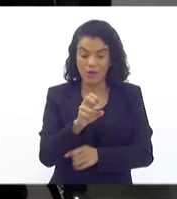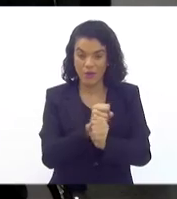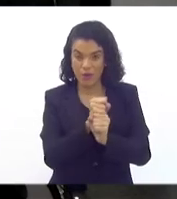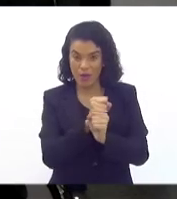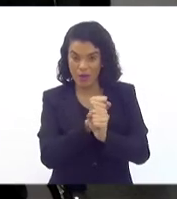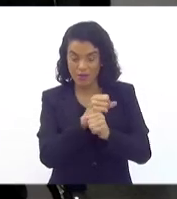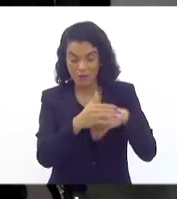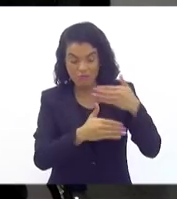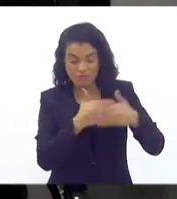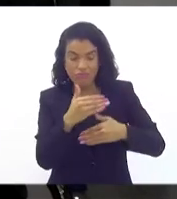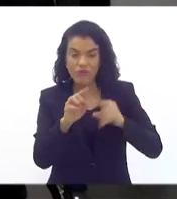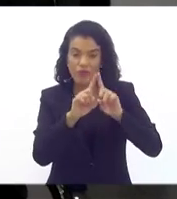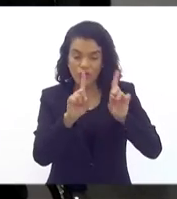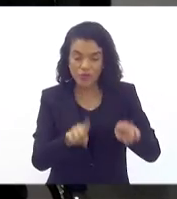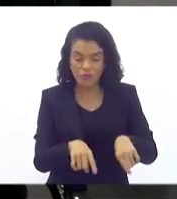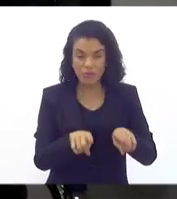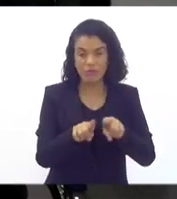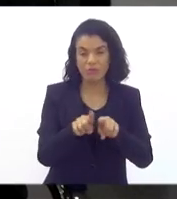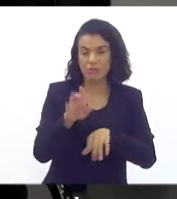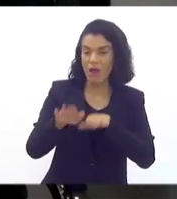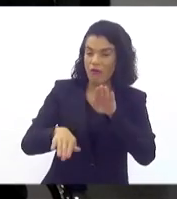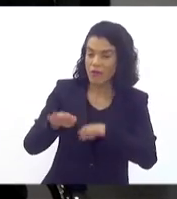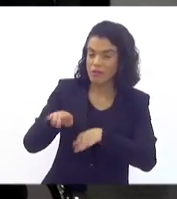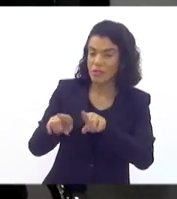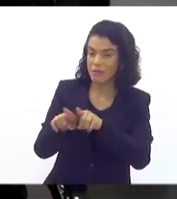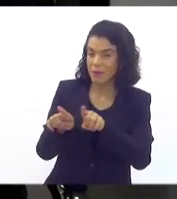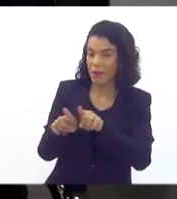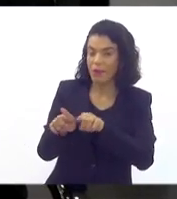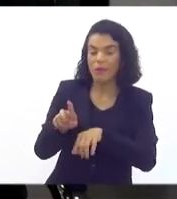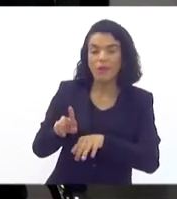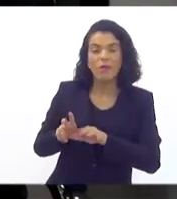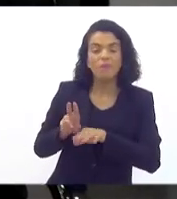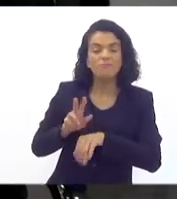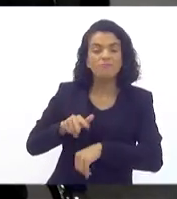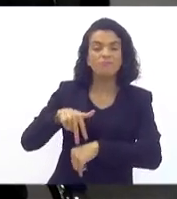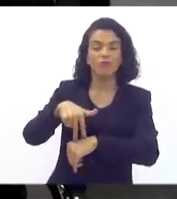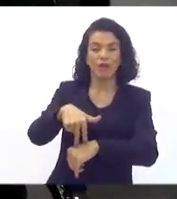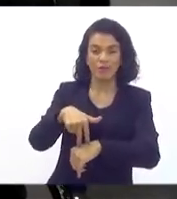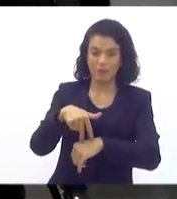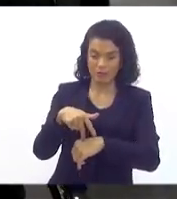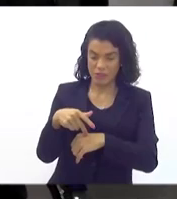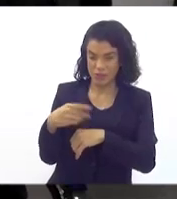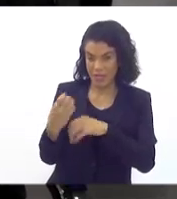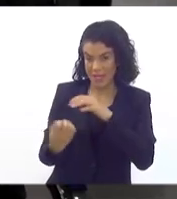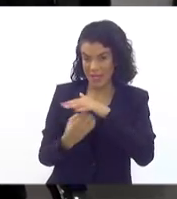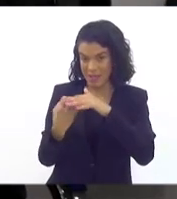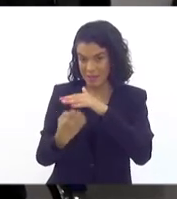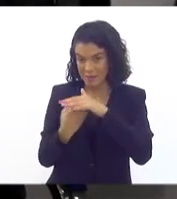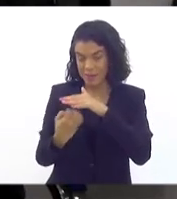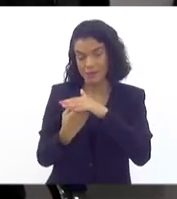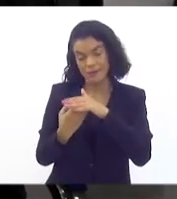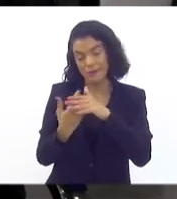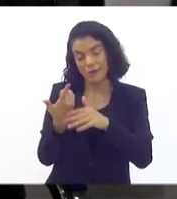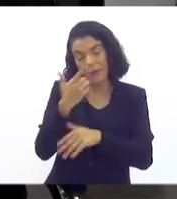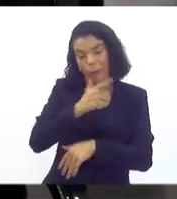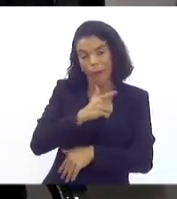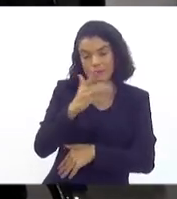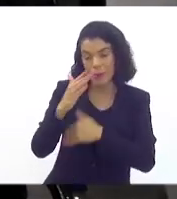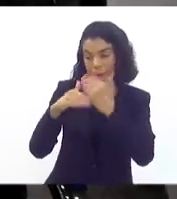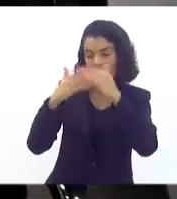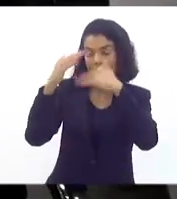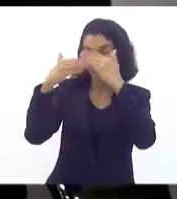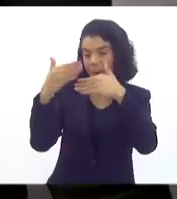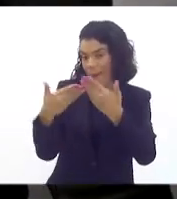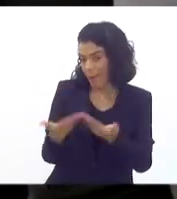deficiência de pessoal e talvez de mais protagonismo da agência a gente não tenha sido o êxito que deveria